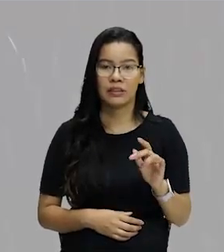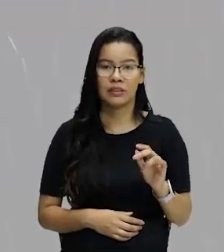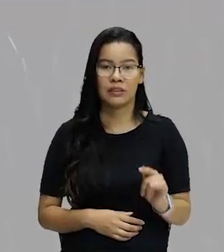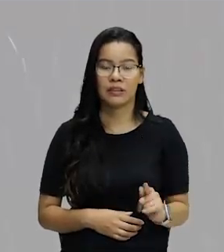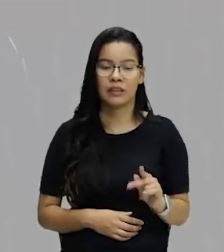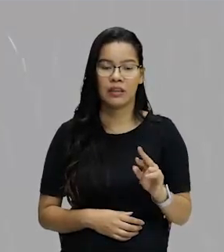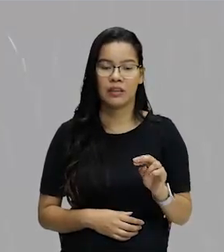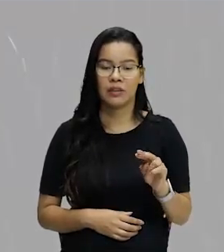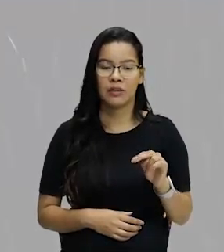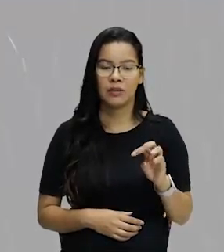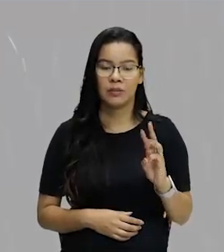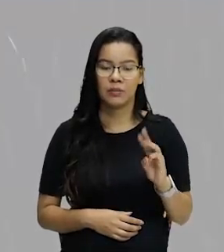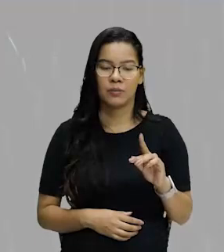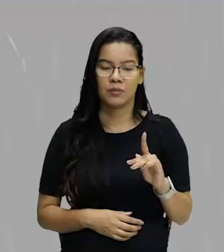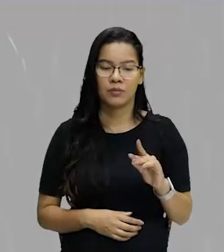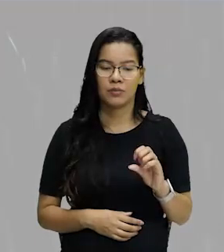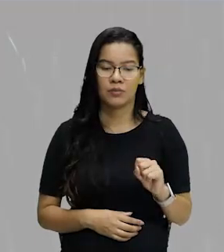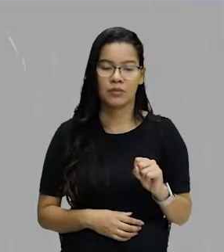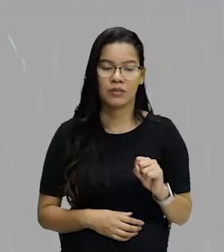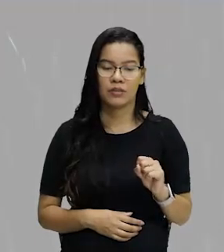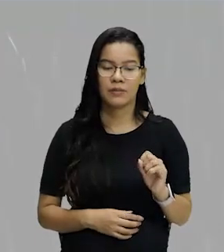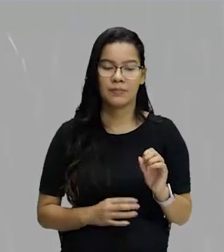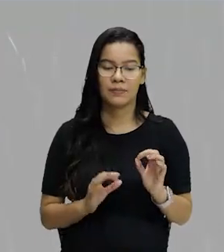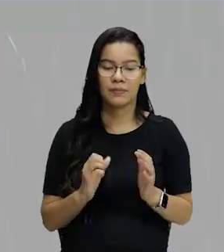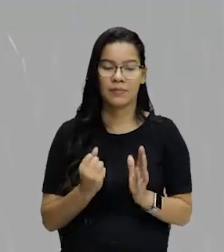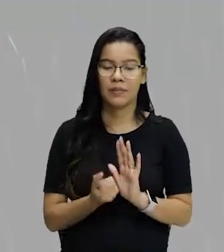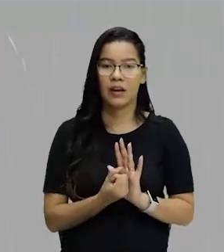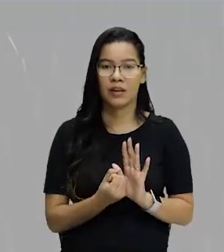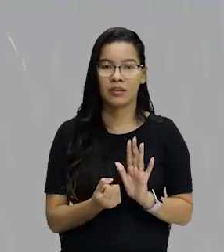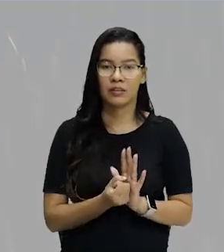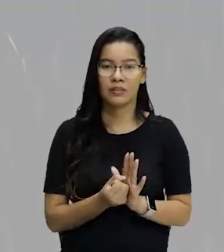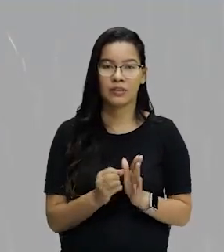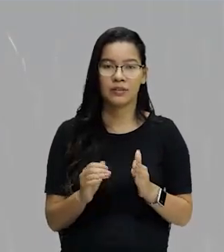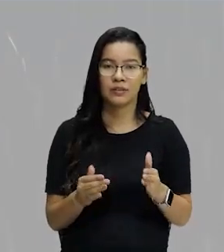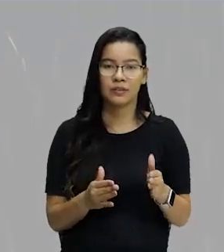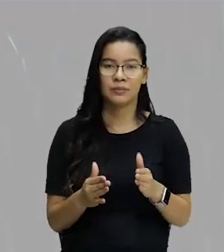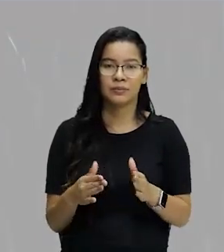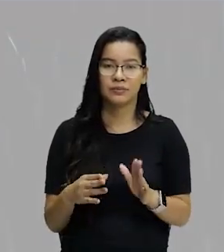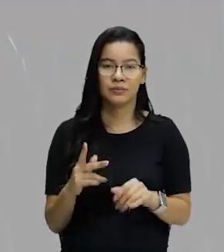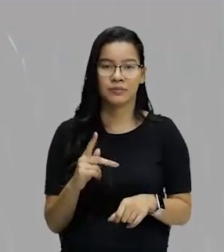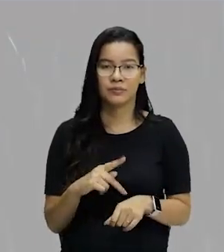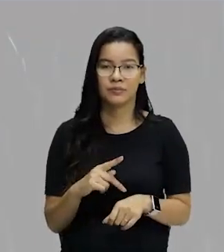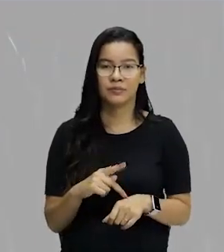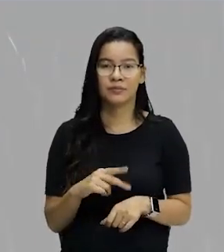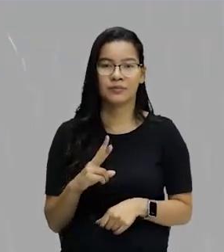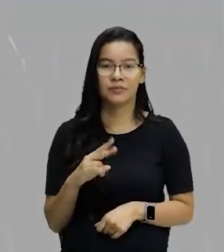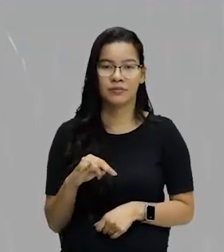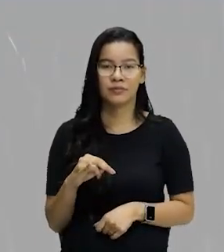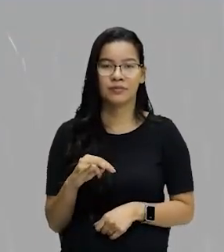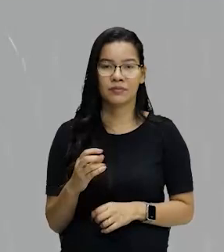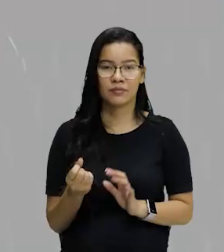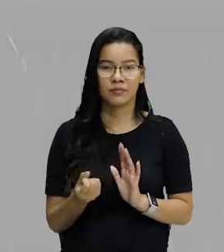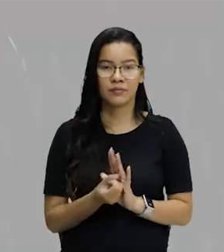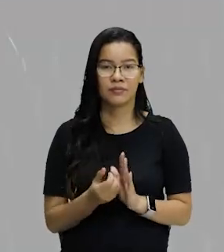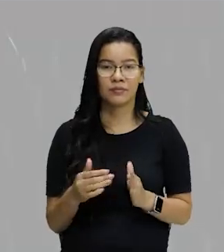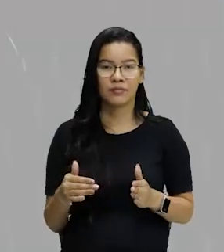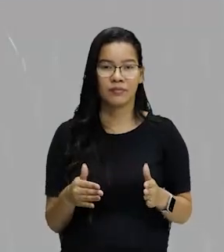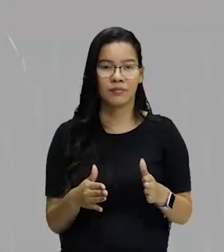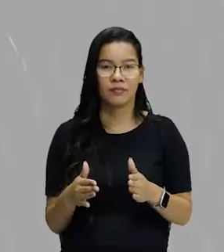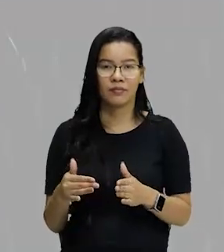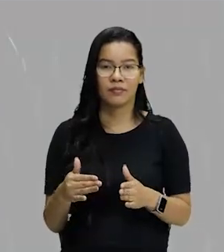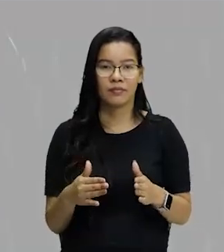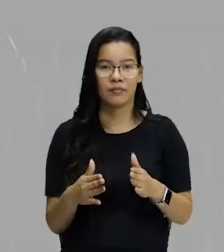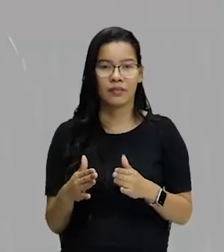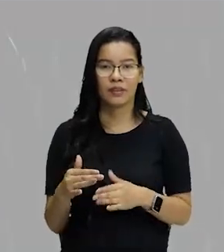ali ele traça um percurso nessa pedra. Tá certo? Ele vai traçando aí, ele vai passando o seu equipamento